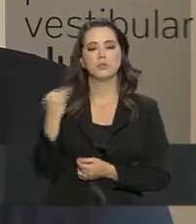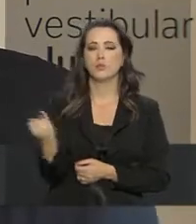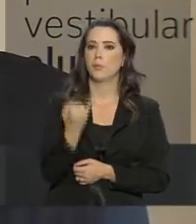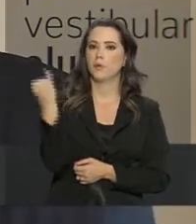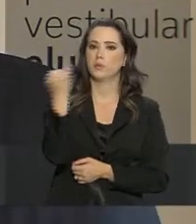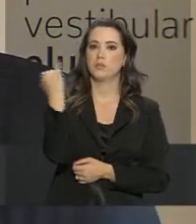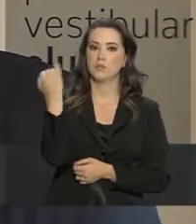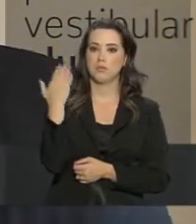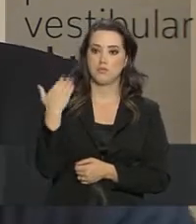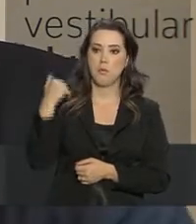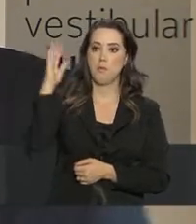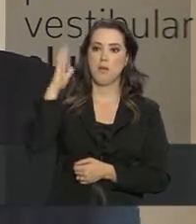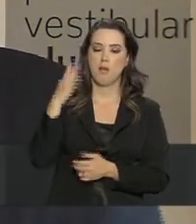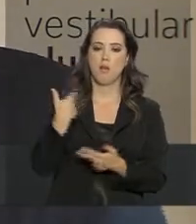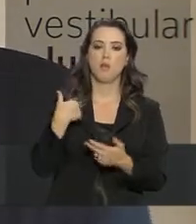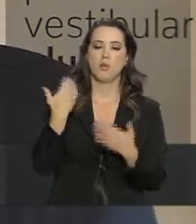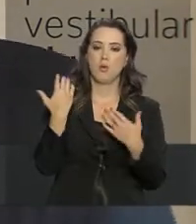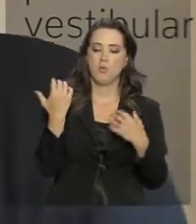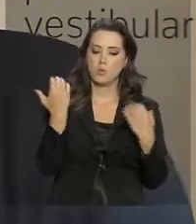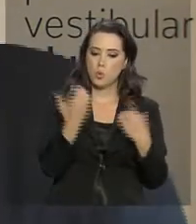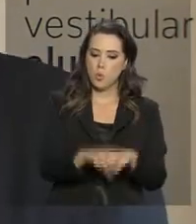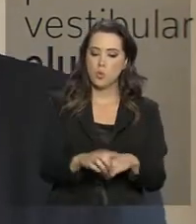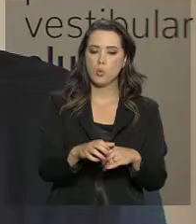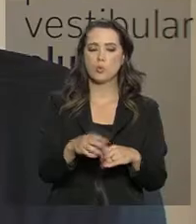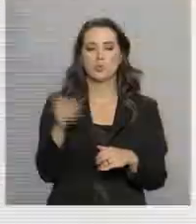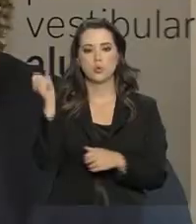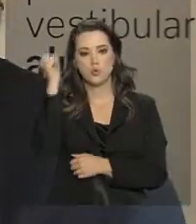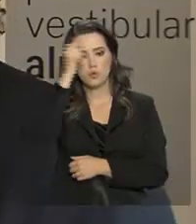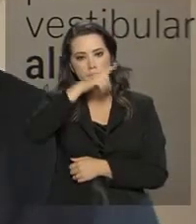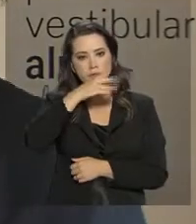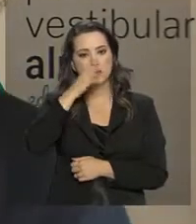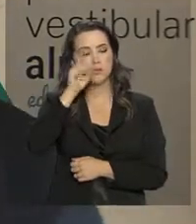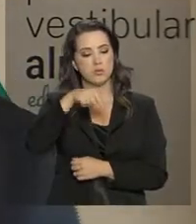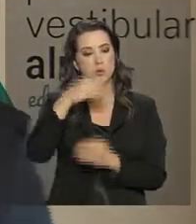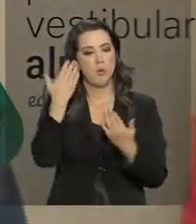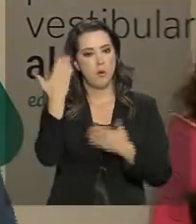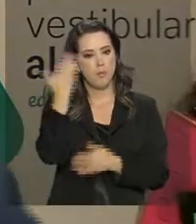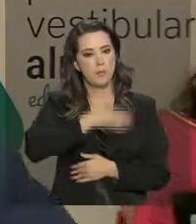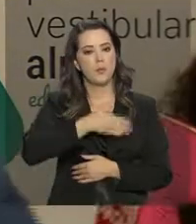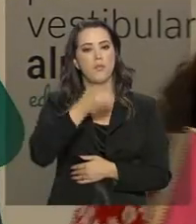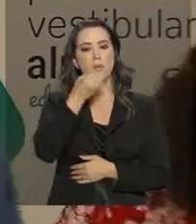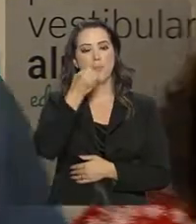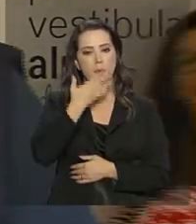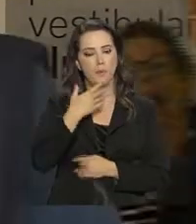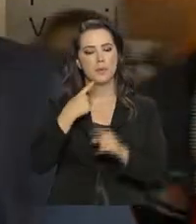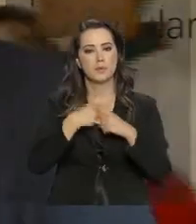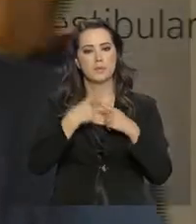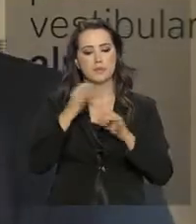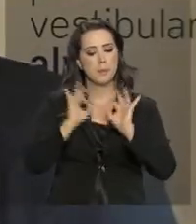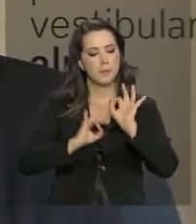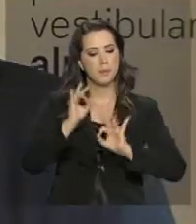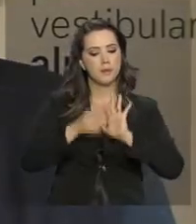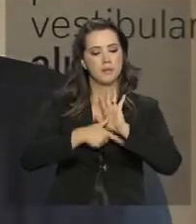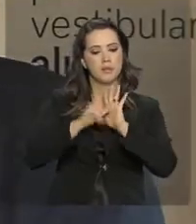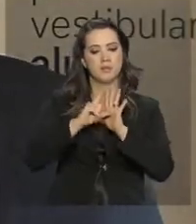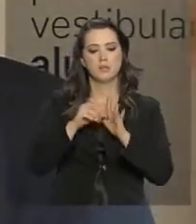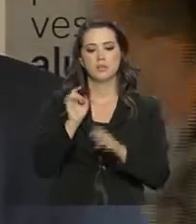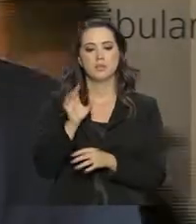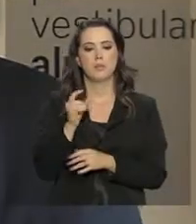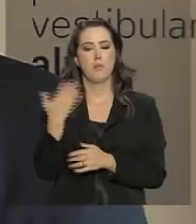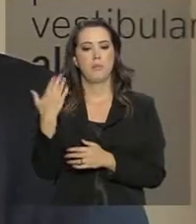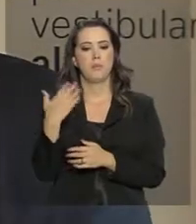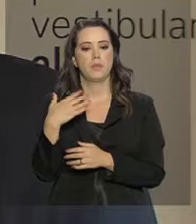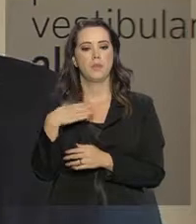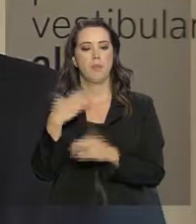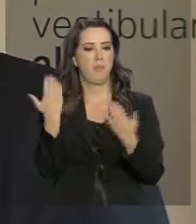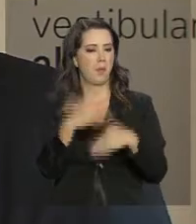prova de nível nacional um ponto extremamente concorrido é uma prova extremamente interessante precisa se preparar para o enem não é uma promoção